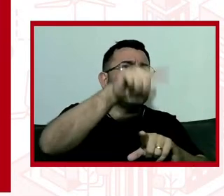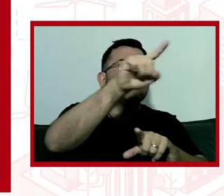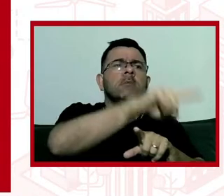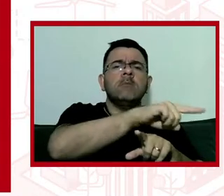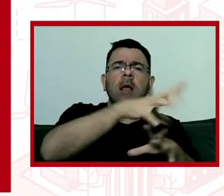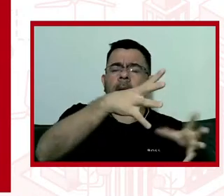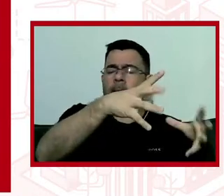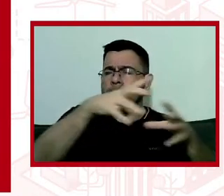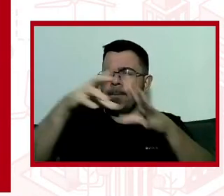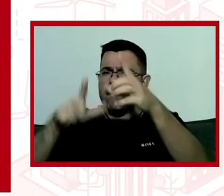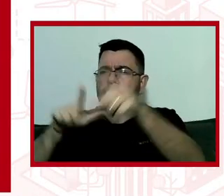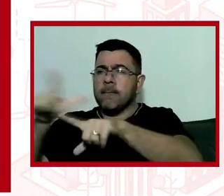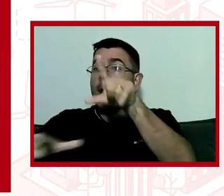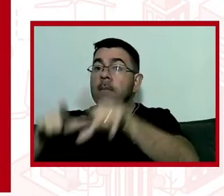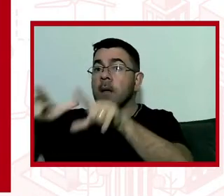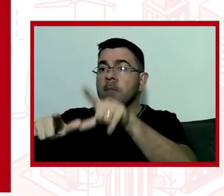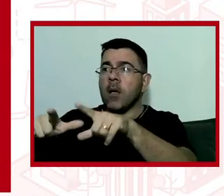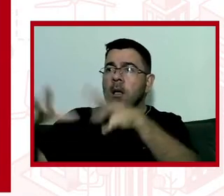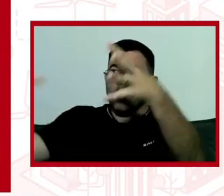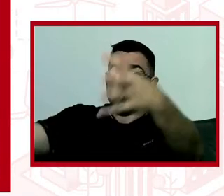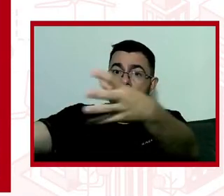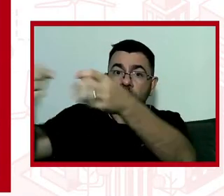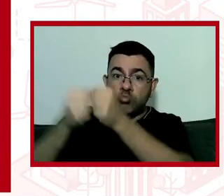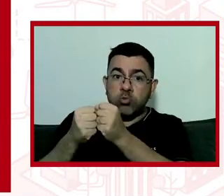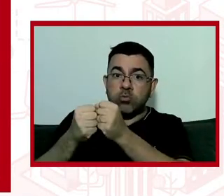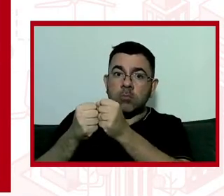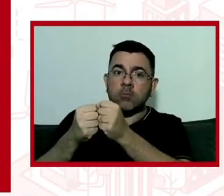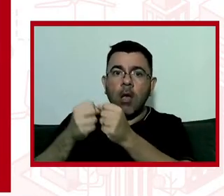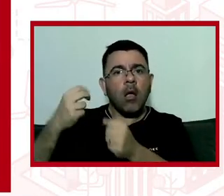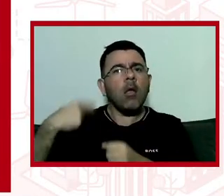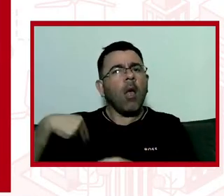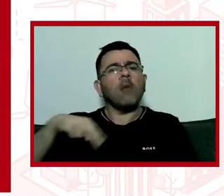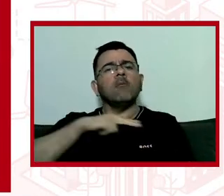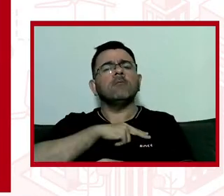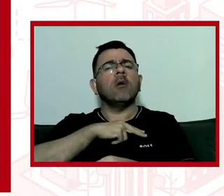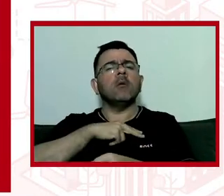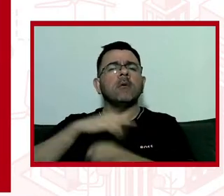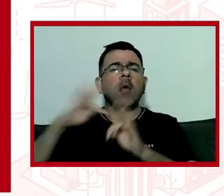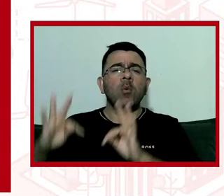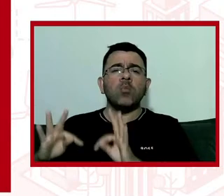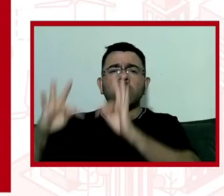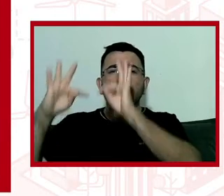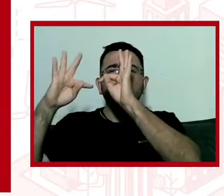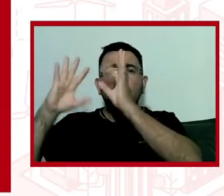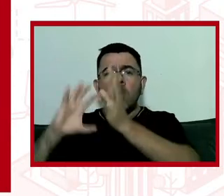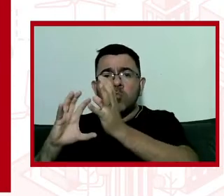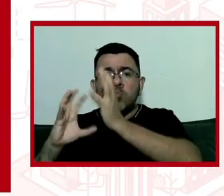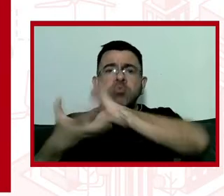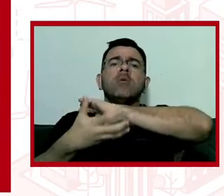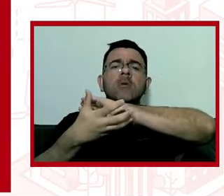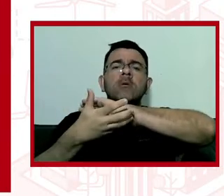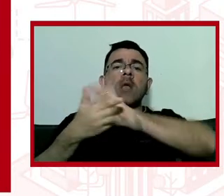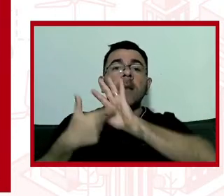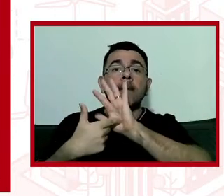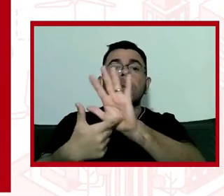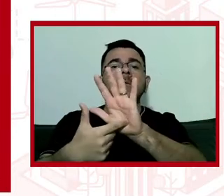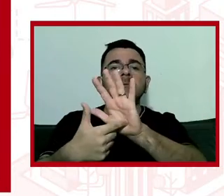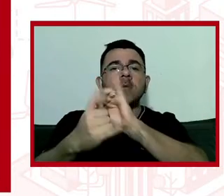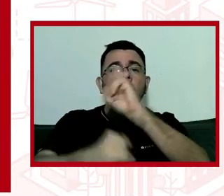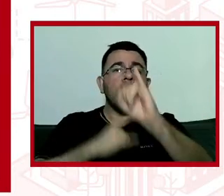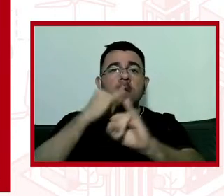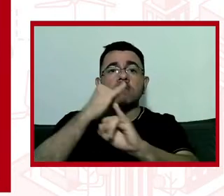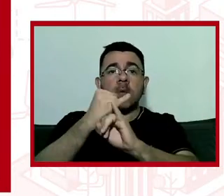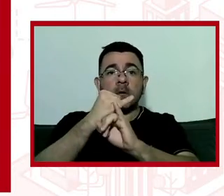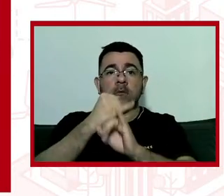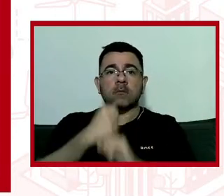fazer uma transformação digital né a gente melhorar ele para levar pro campo digital e aqueles que não forem imediatamente